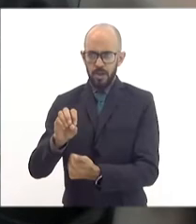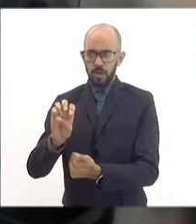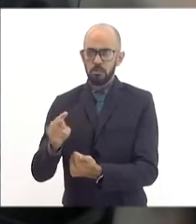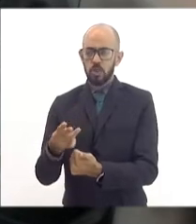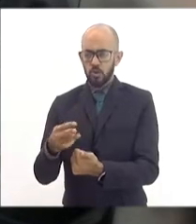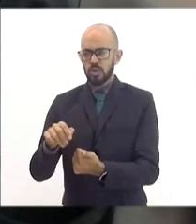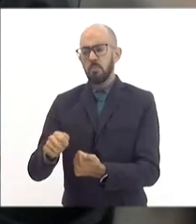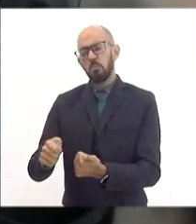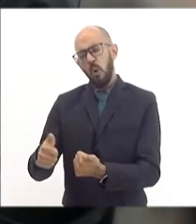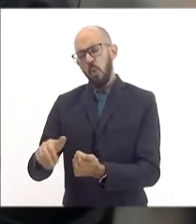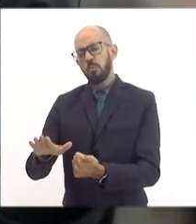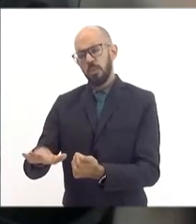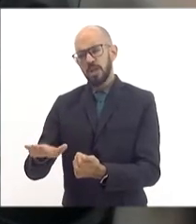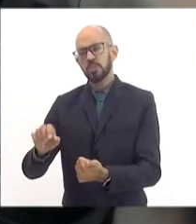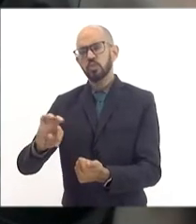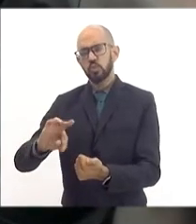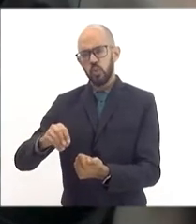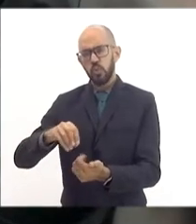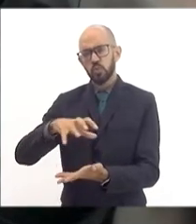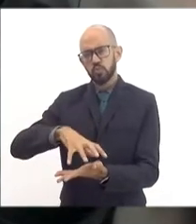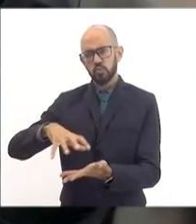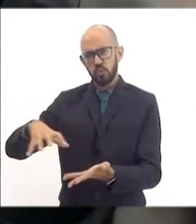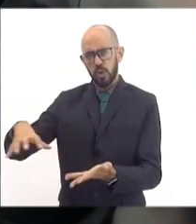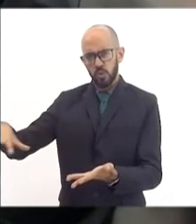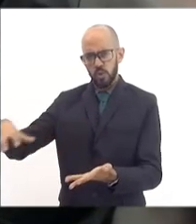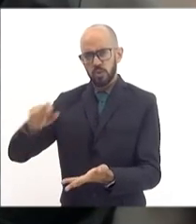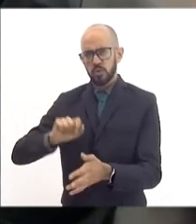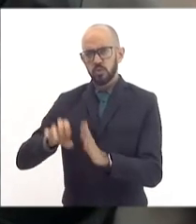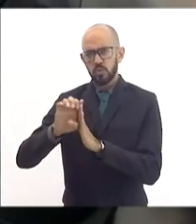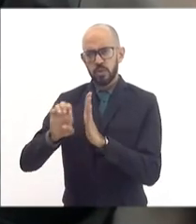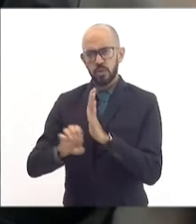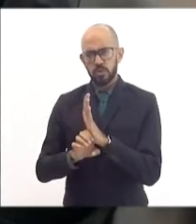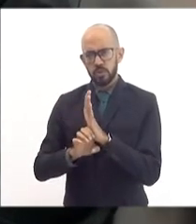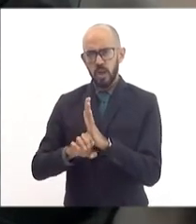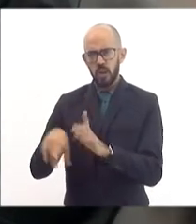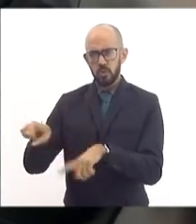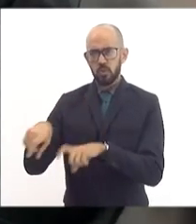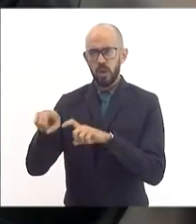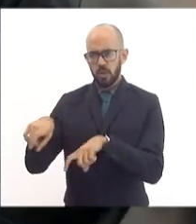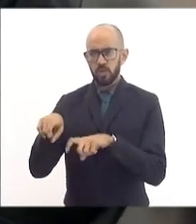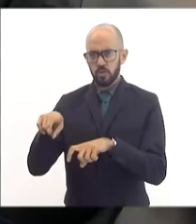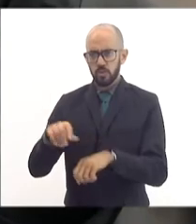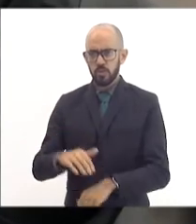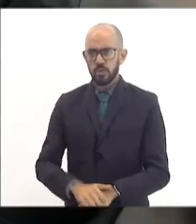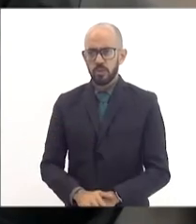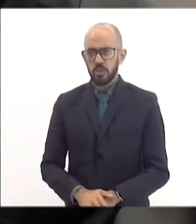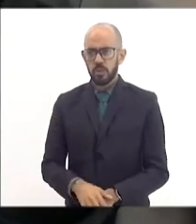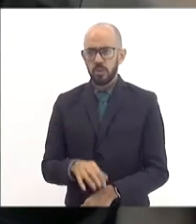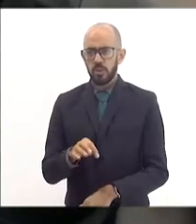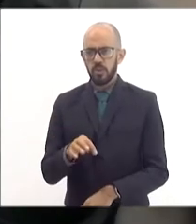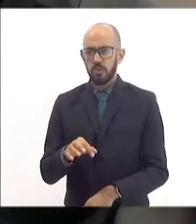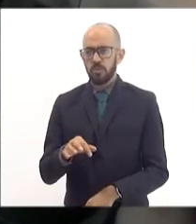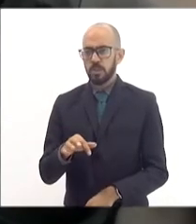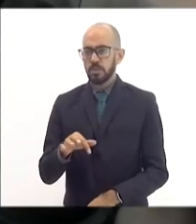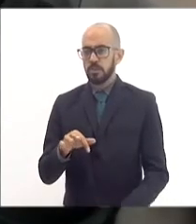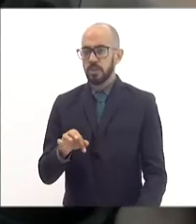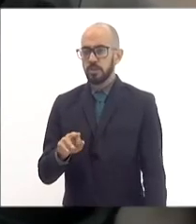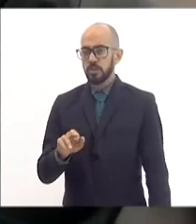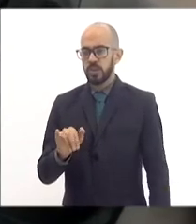em todas as áreas, um edital do setor agro, e o fertilizante é uma das